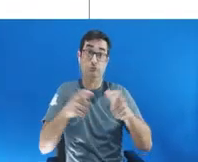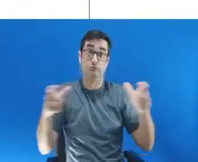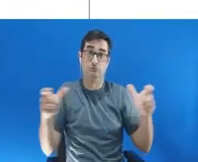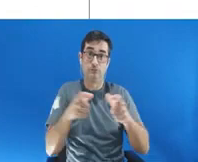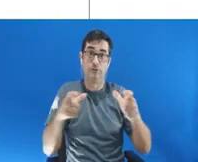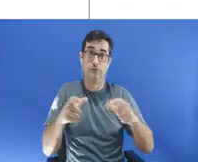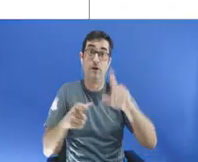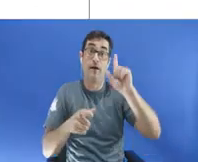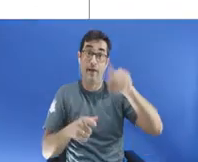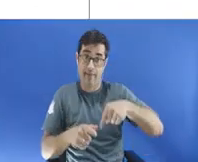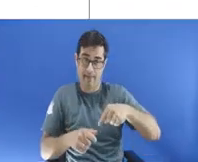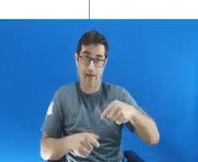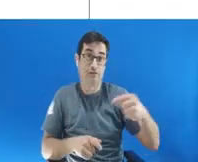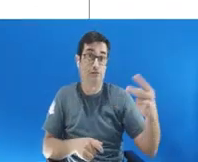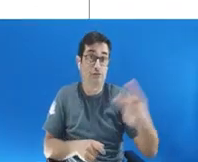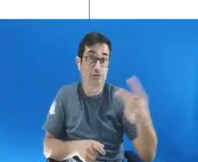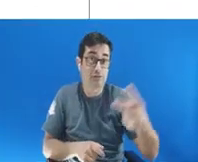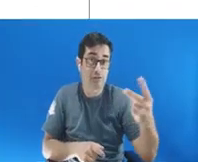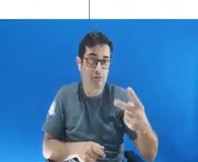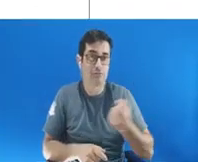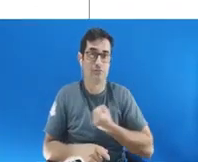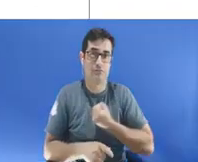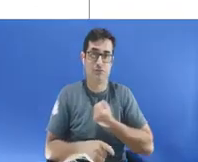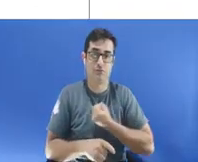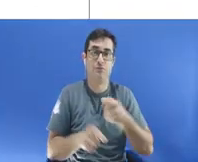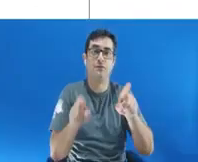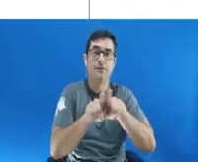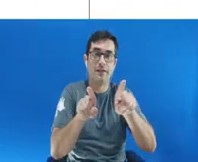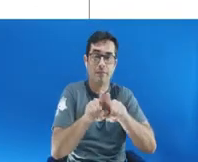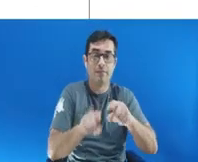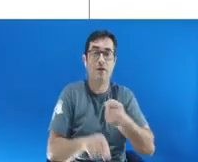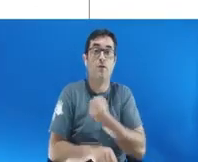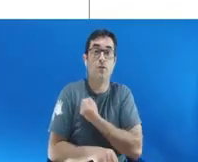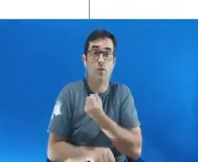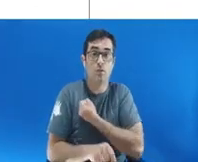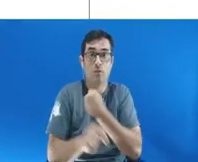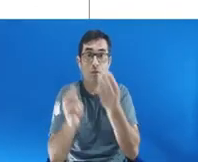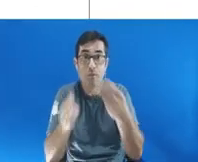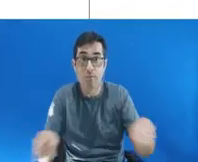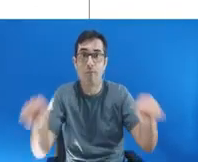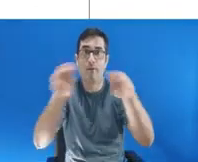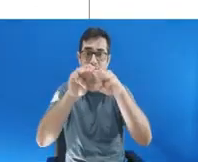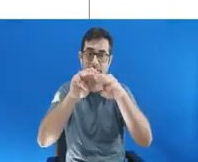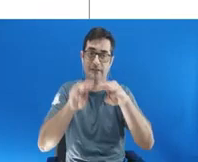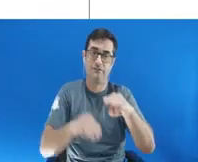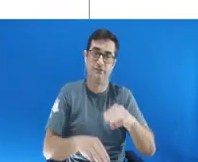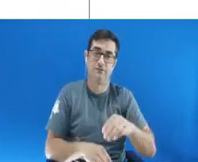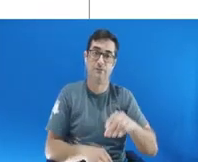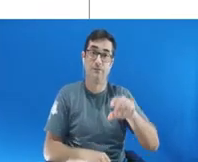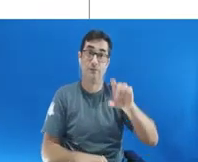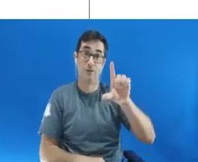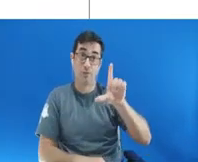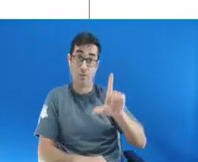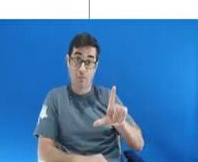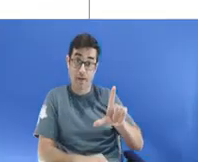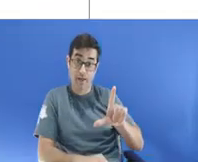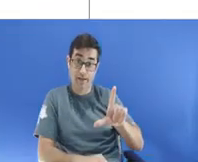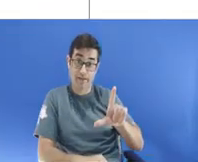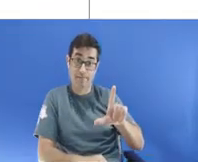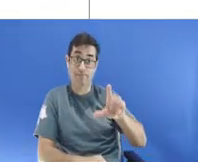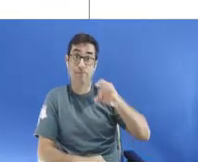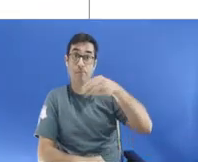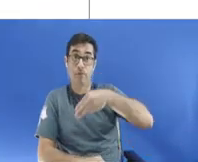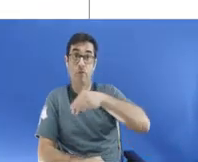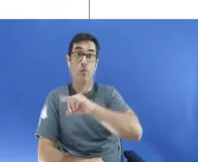o ML vai estar envolvido se ele é esférico, se ele é nessa forma de altera aqui, ó, que é o